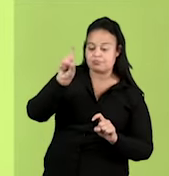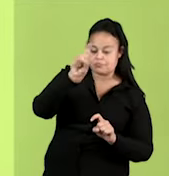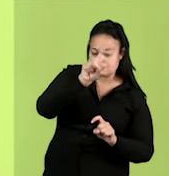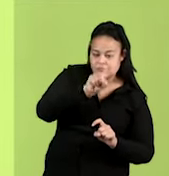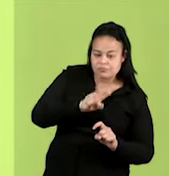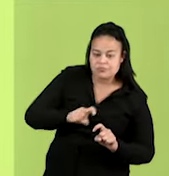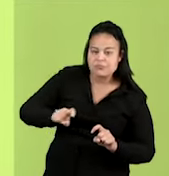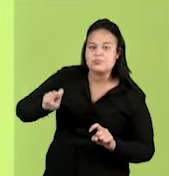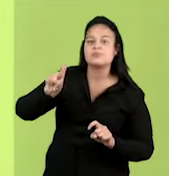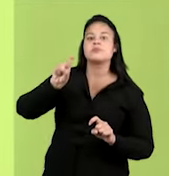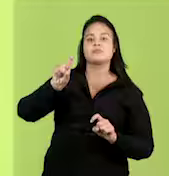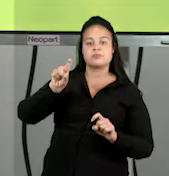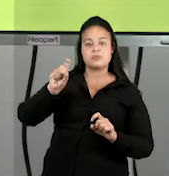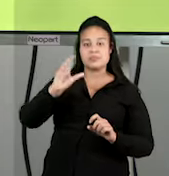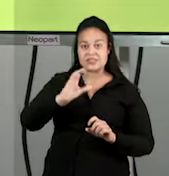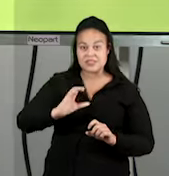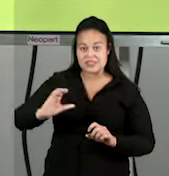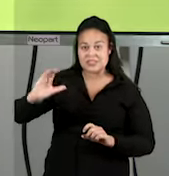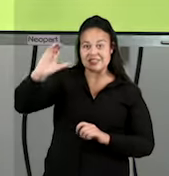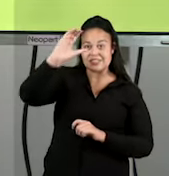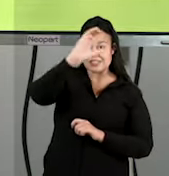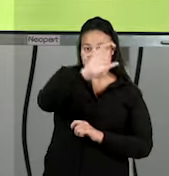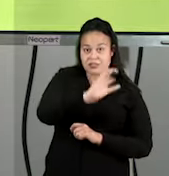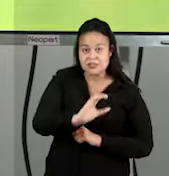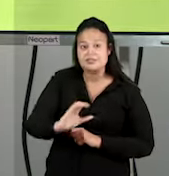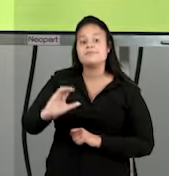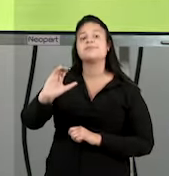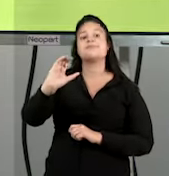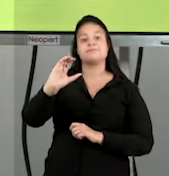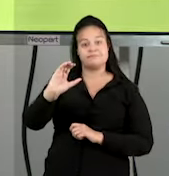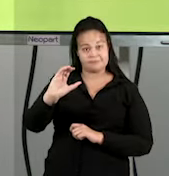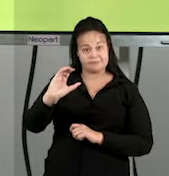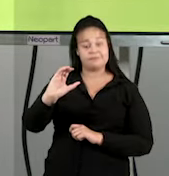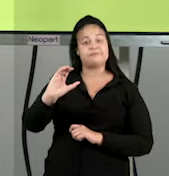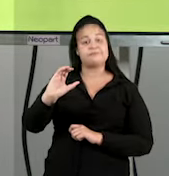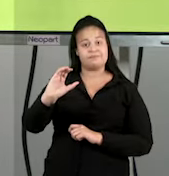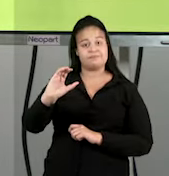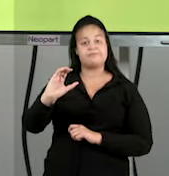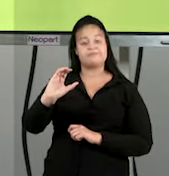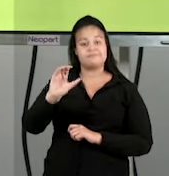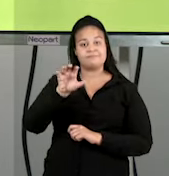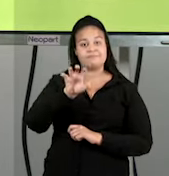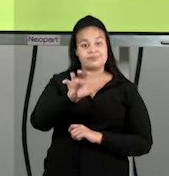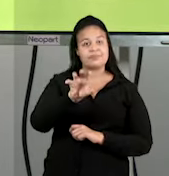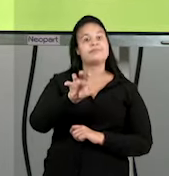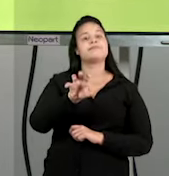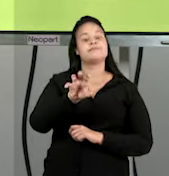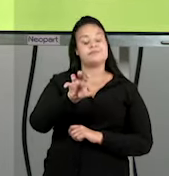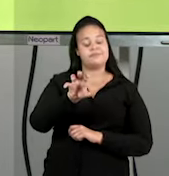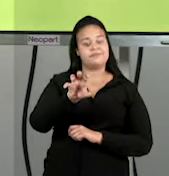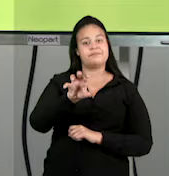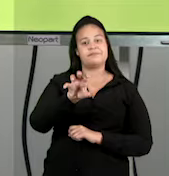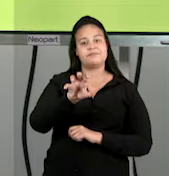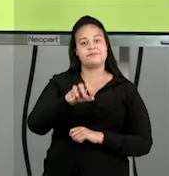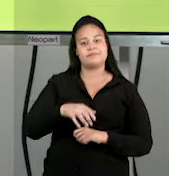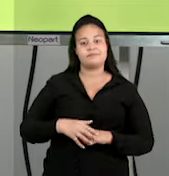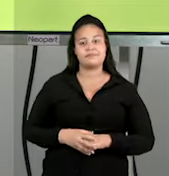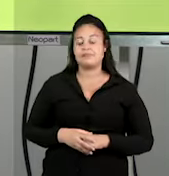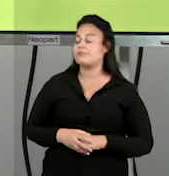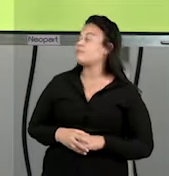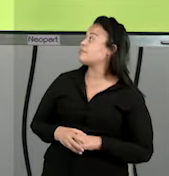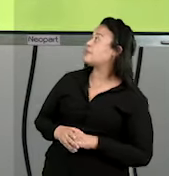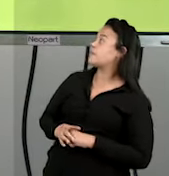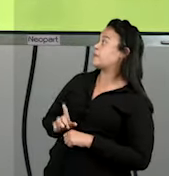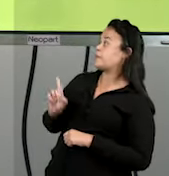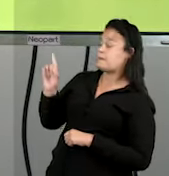circunferência. A circunferência que está lá dentro desse polígono. Então,